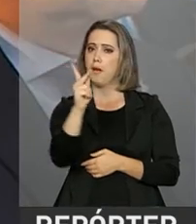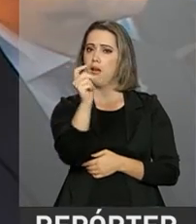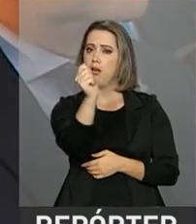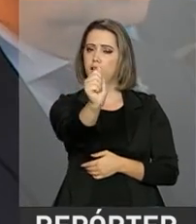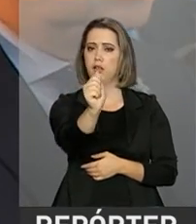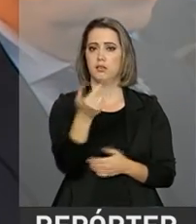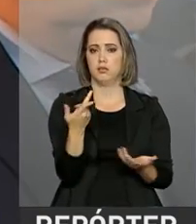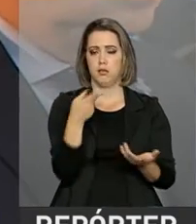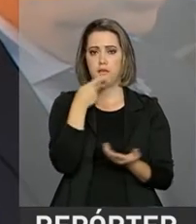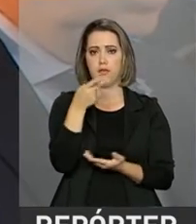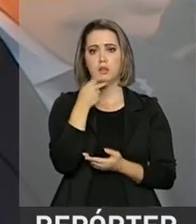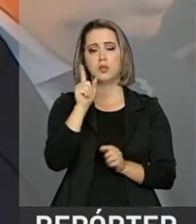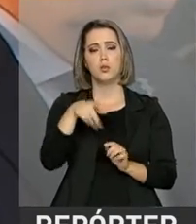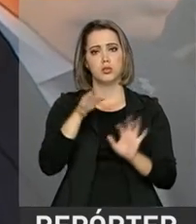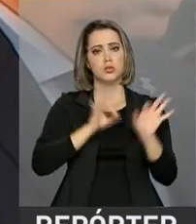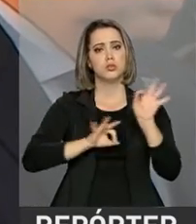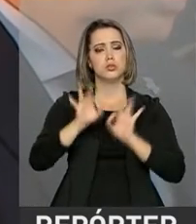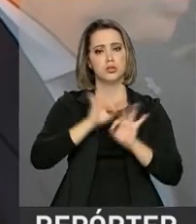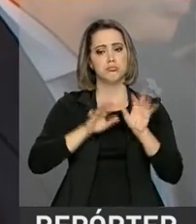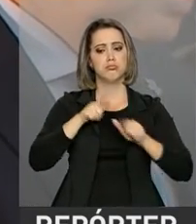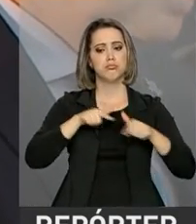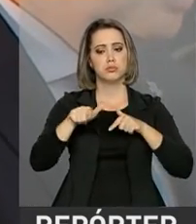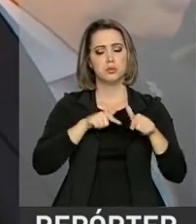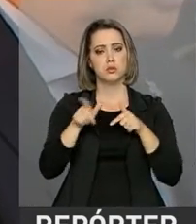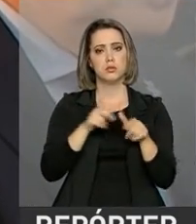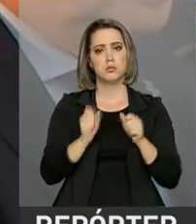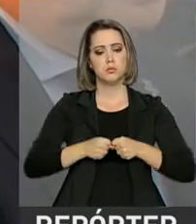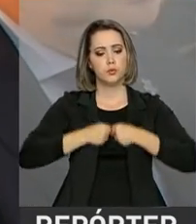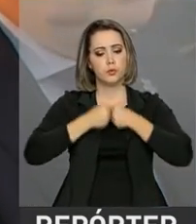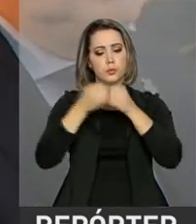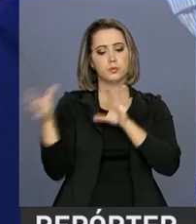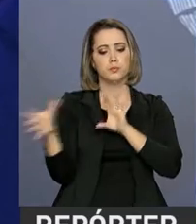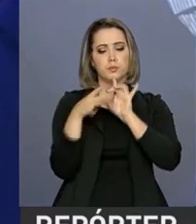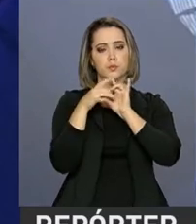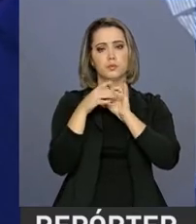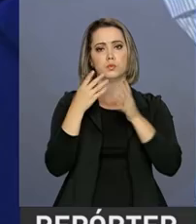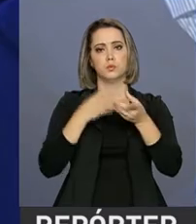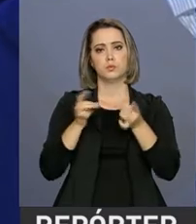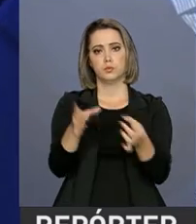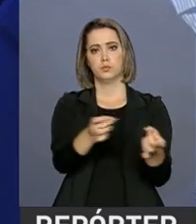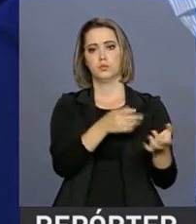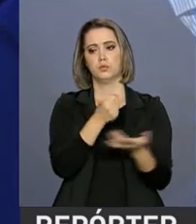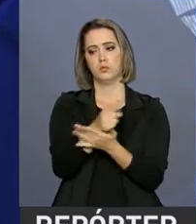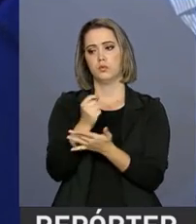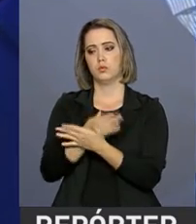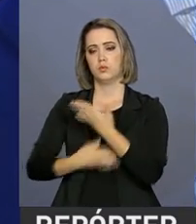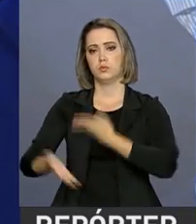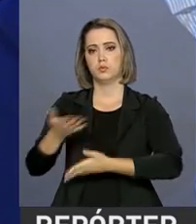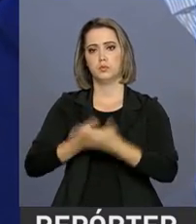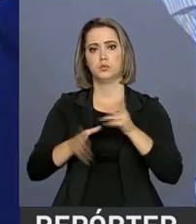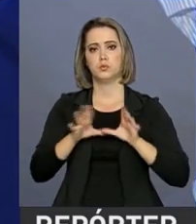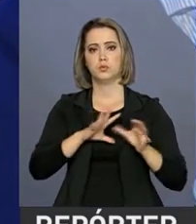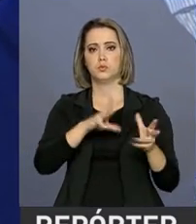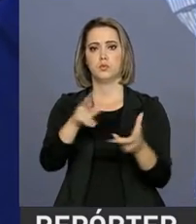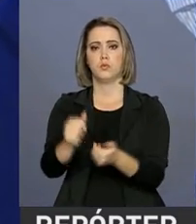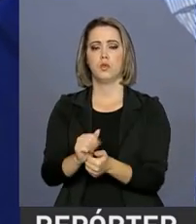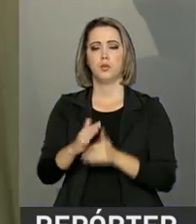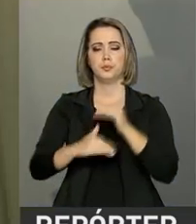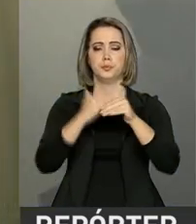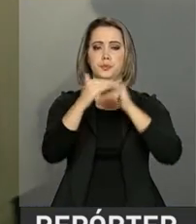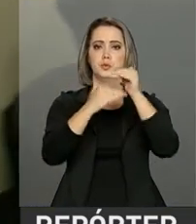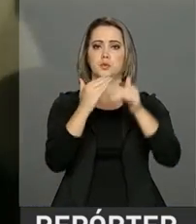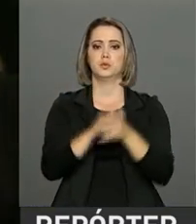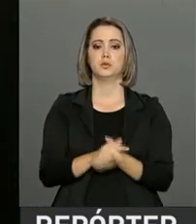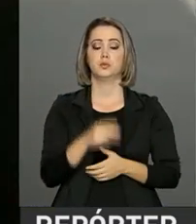afirmaram que estão trabalhando para fortalecer o comércio internacional o que segundo eles favorece o crescimento